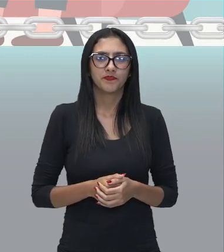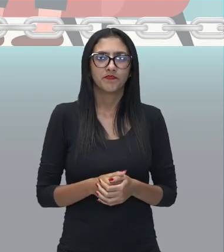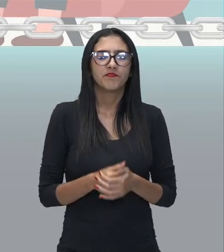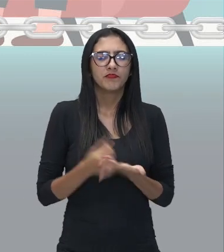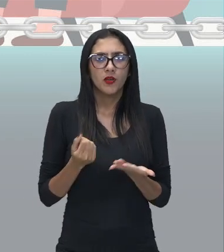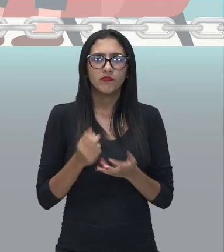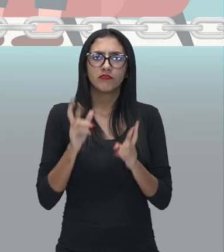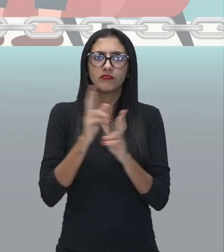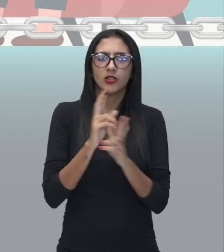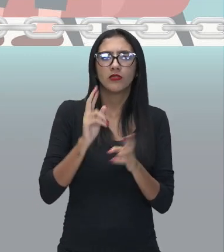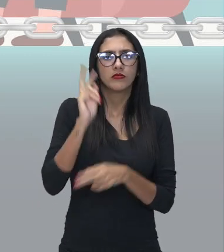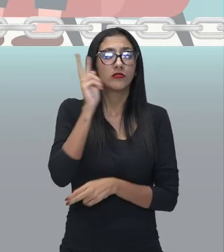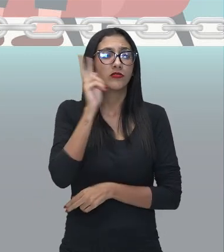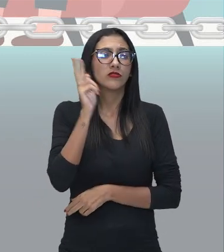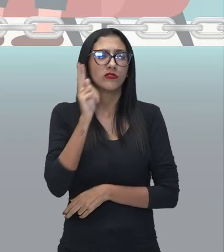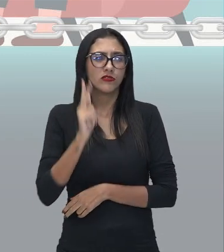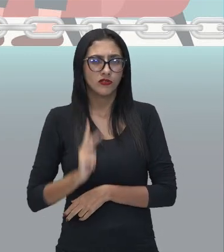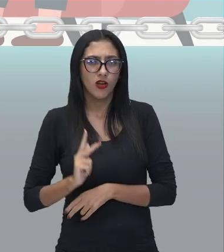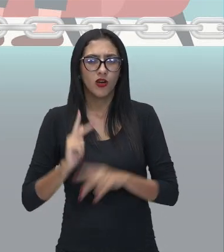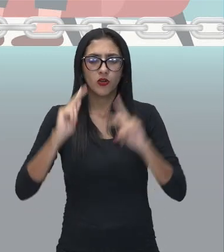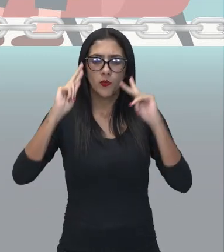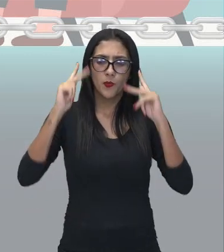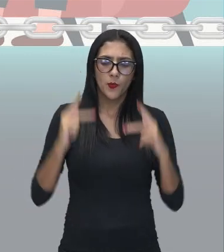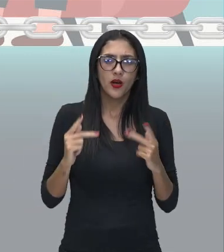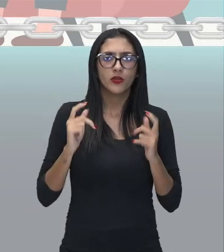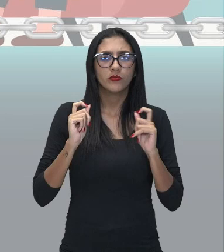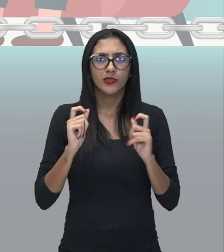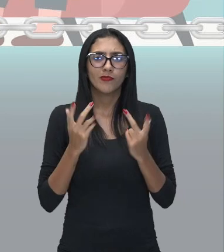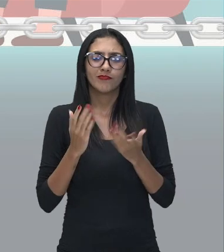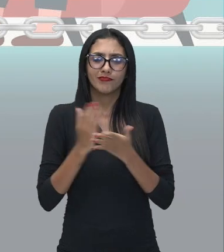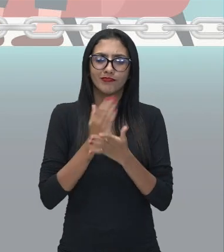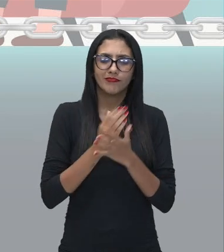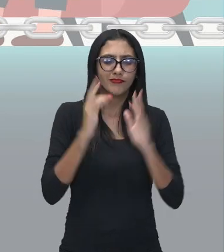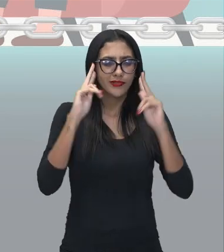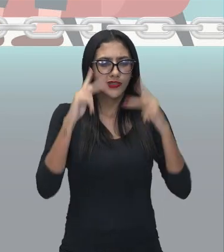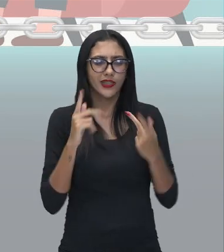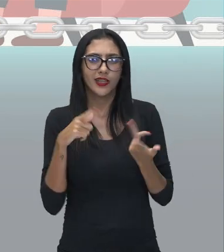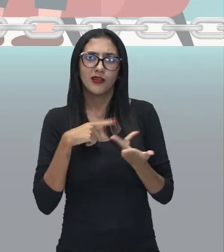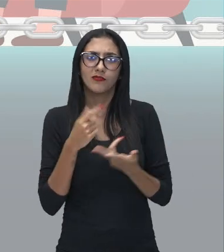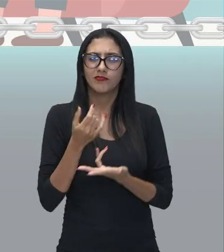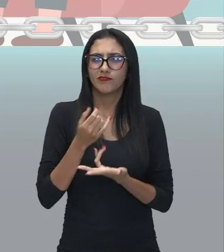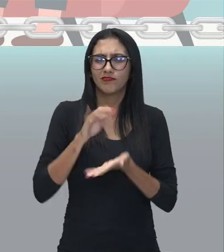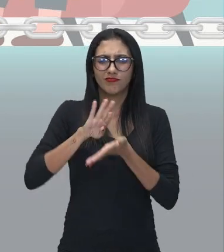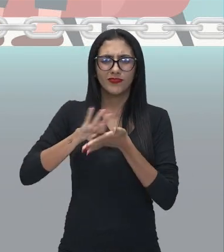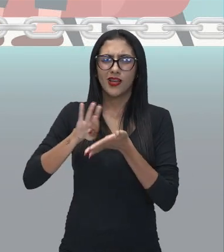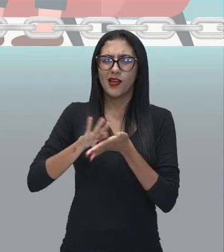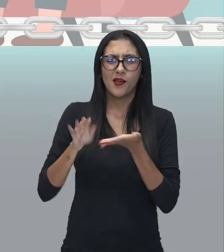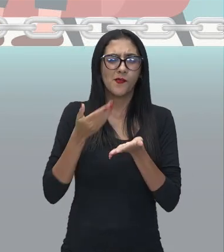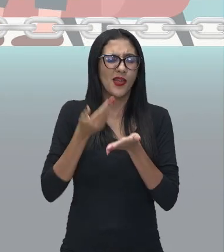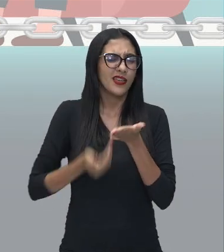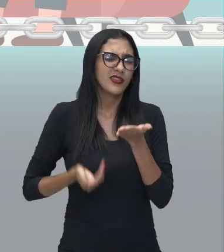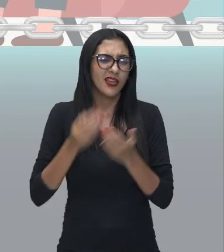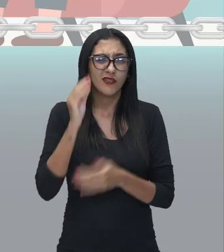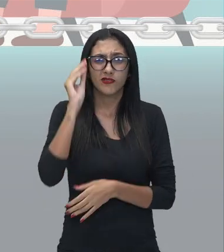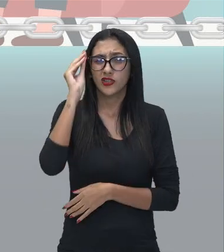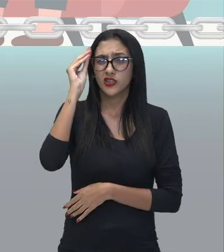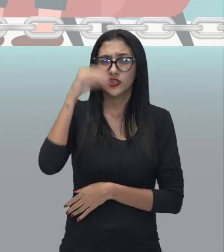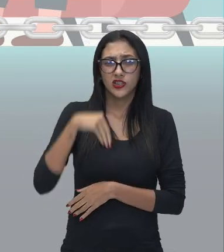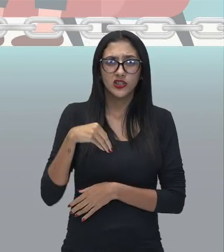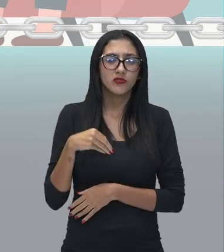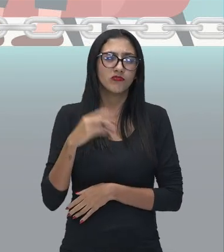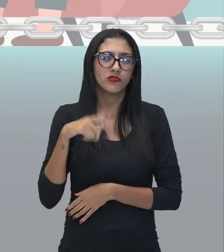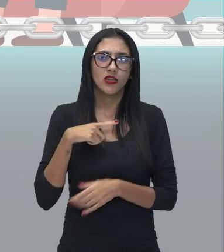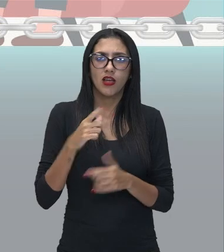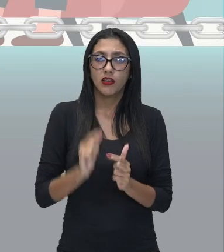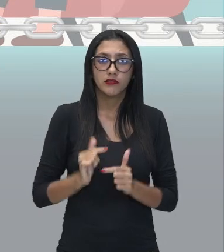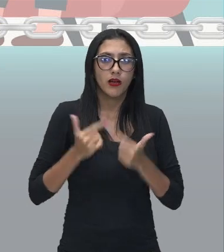da humanidade, o ser humano ele foi perdendo ali essa necessidade de se manter ativo. Né? Lembra ali dos homens